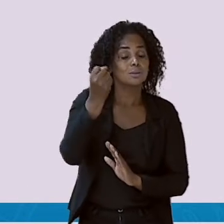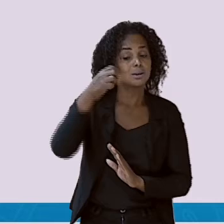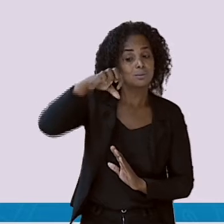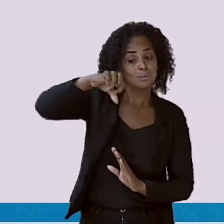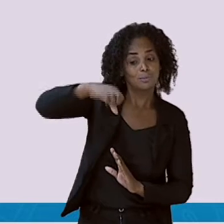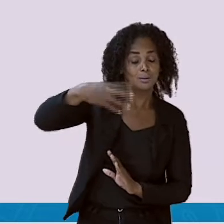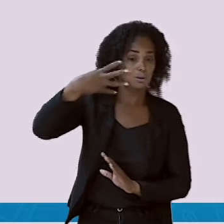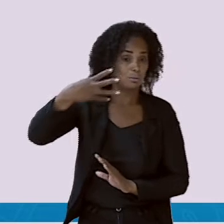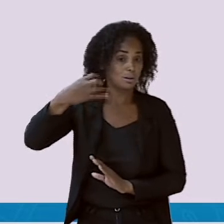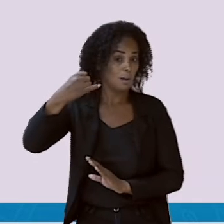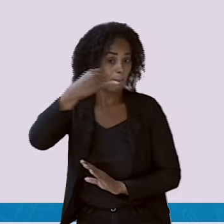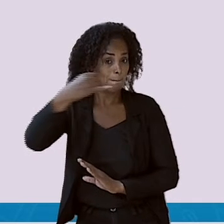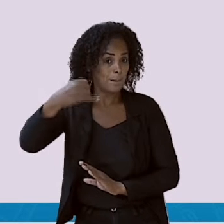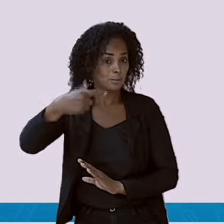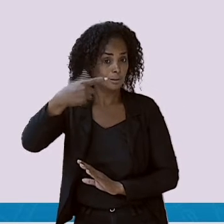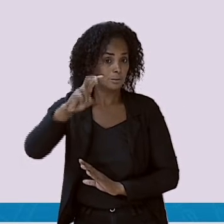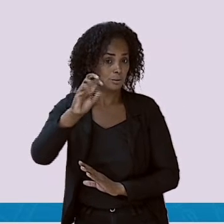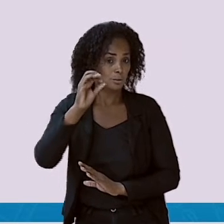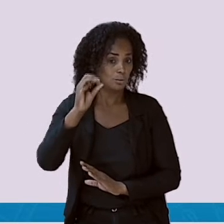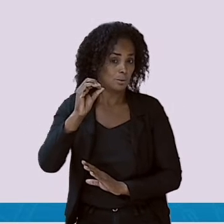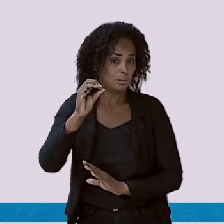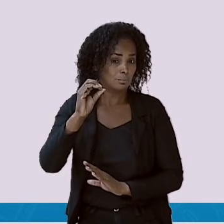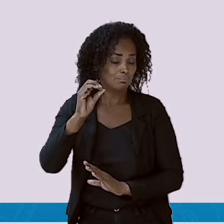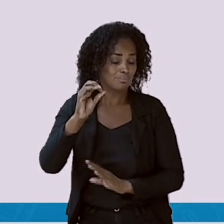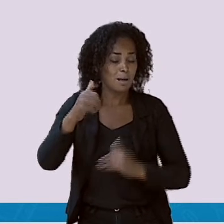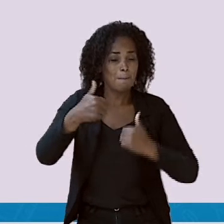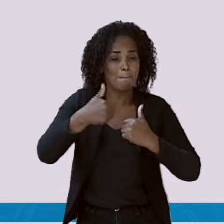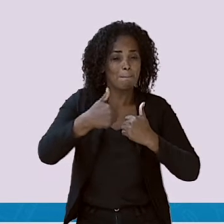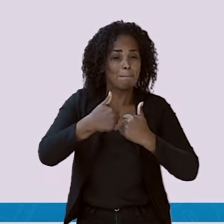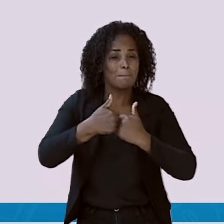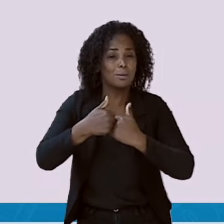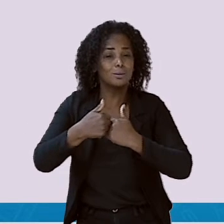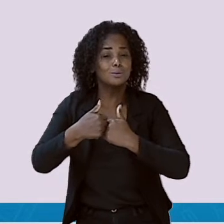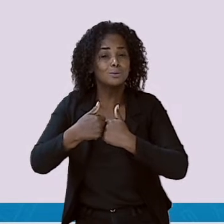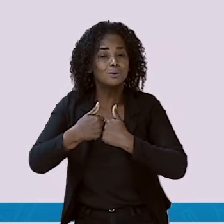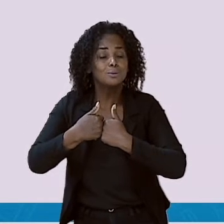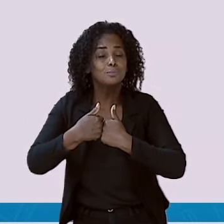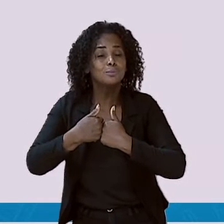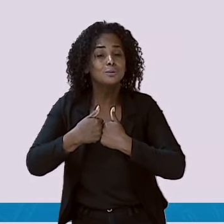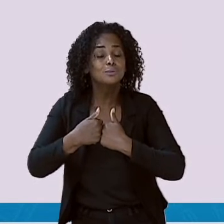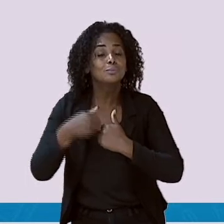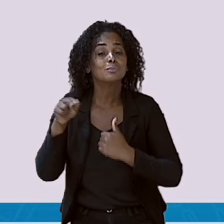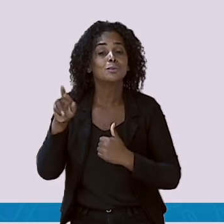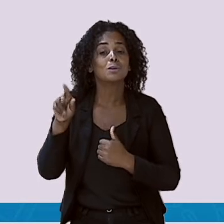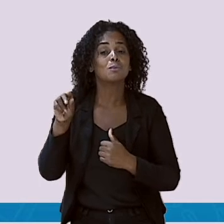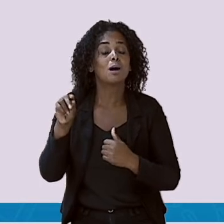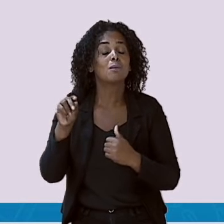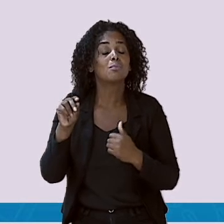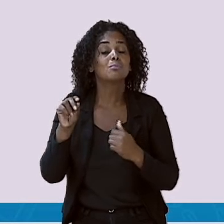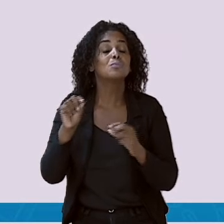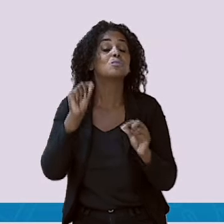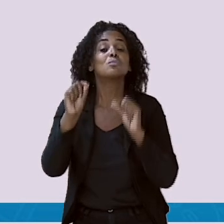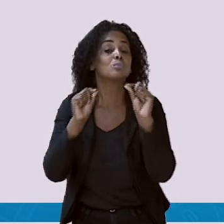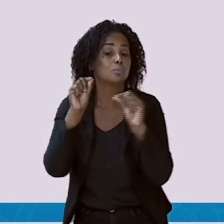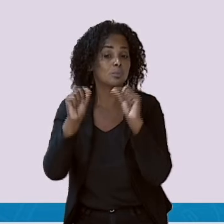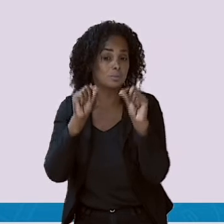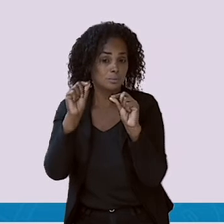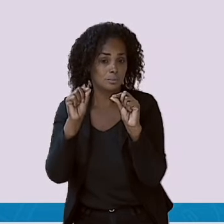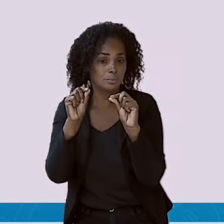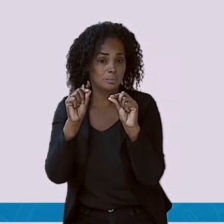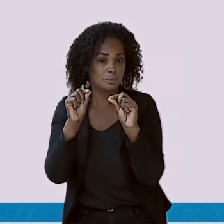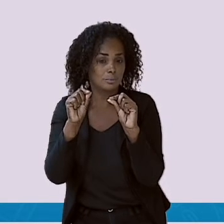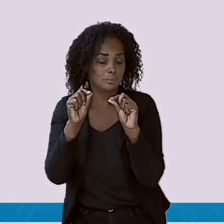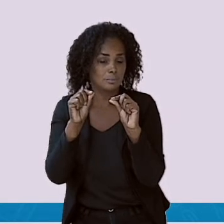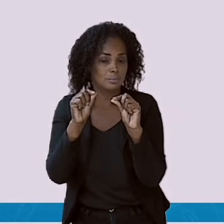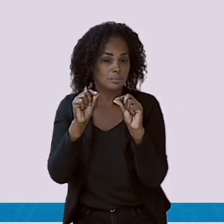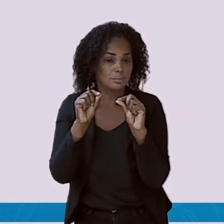894 menos 250 é aproximadamente igual a... Então, você